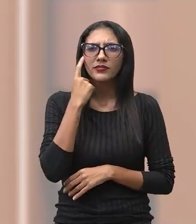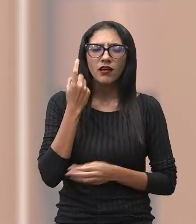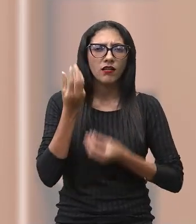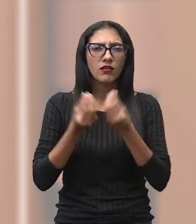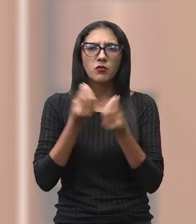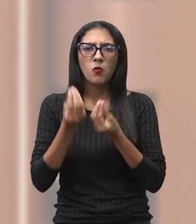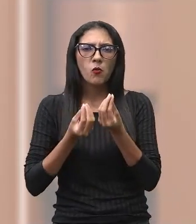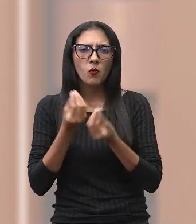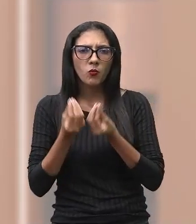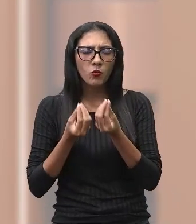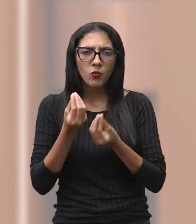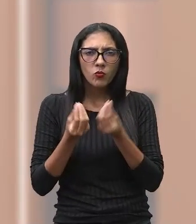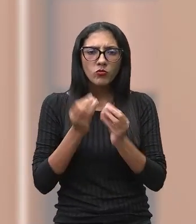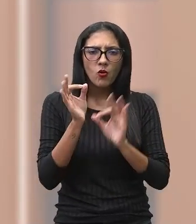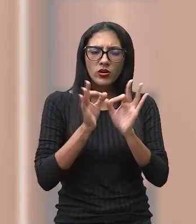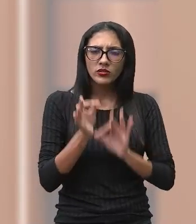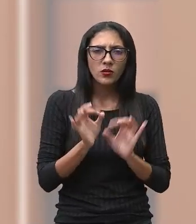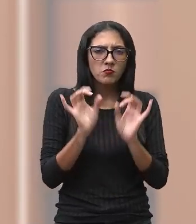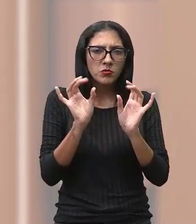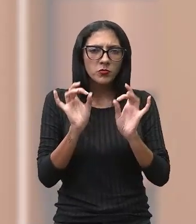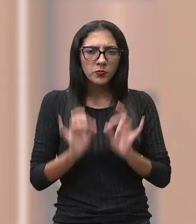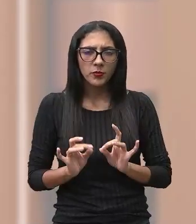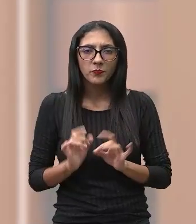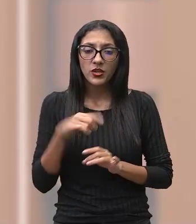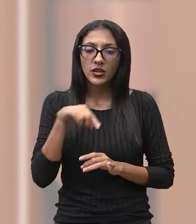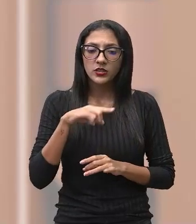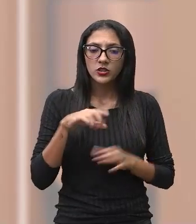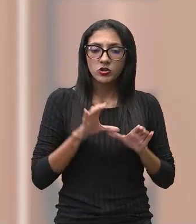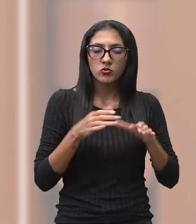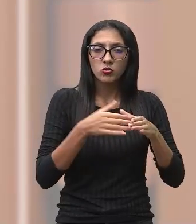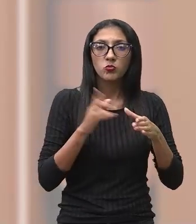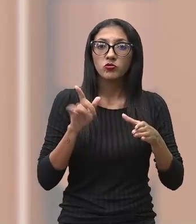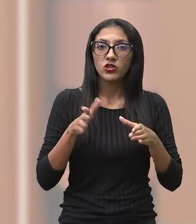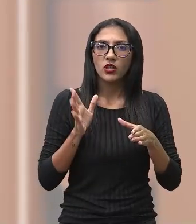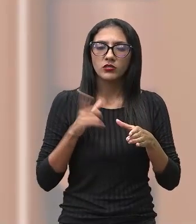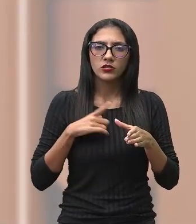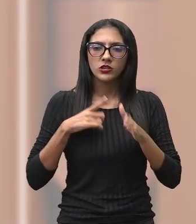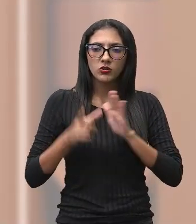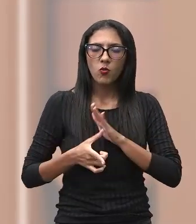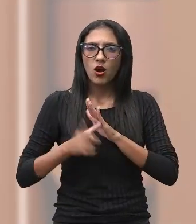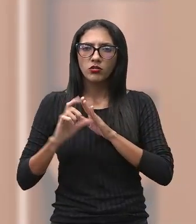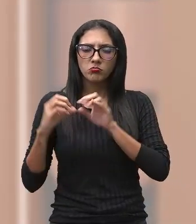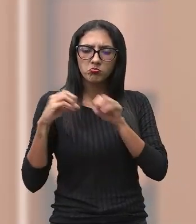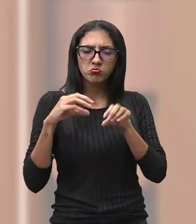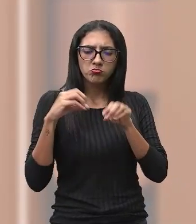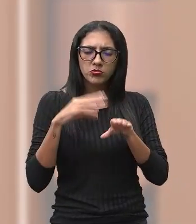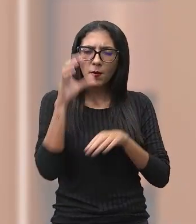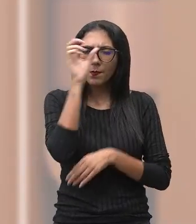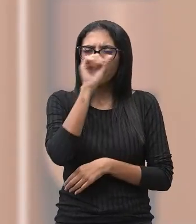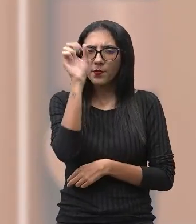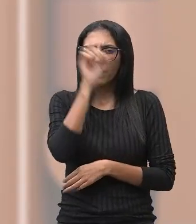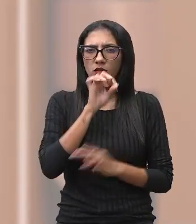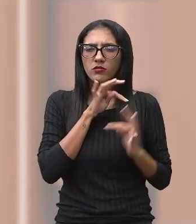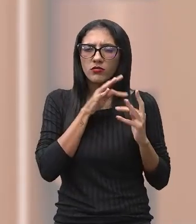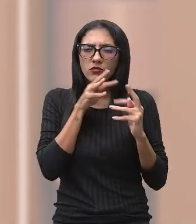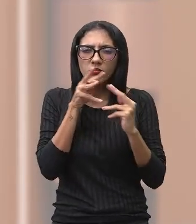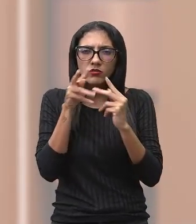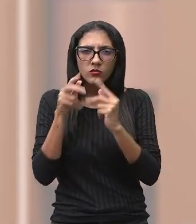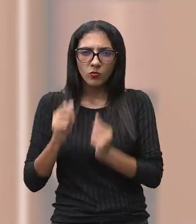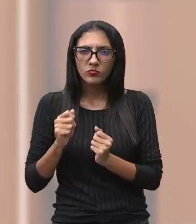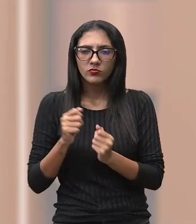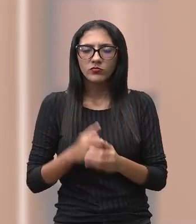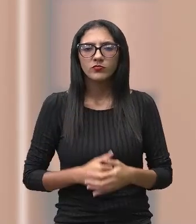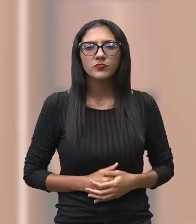né, que eram seus seguidores, para passar todas as orientações que eram necessárias para programar o